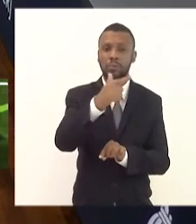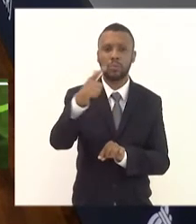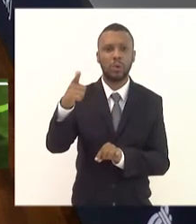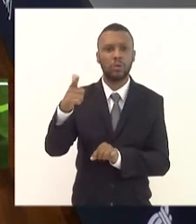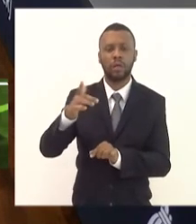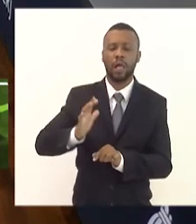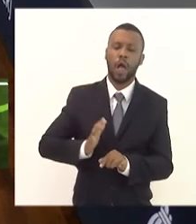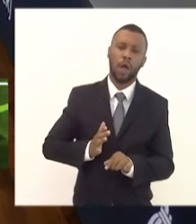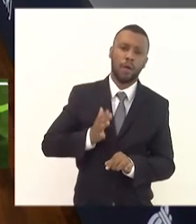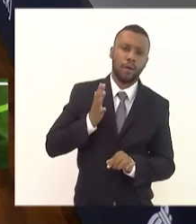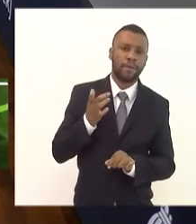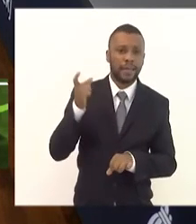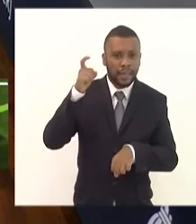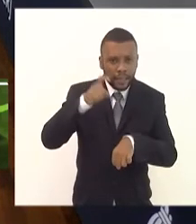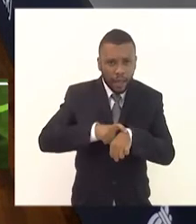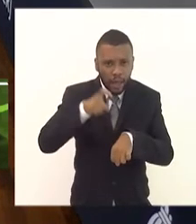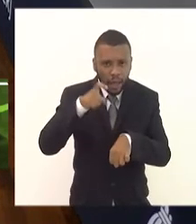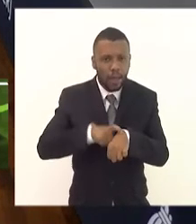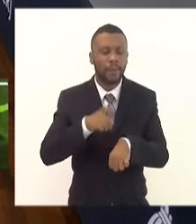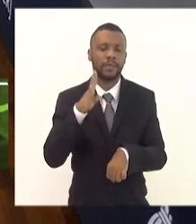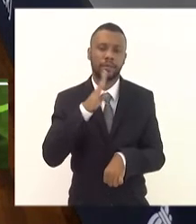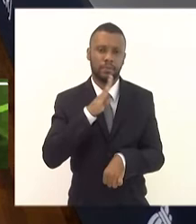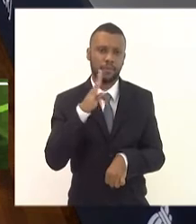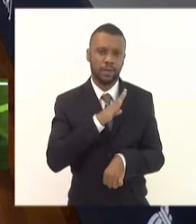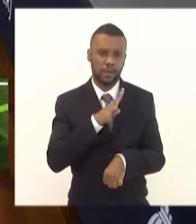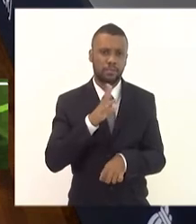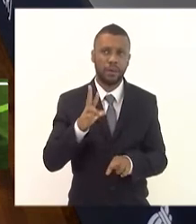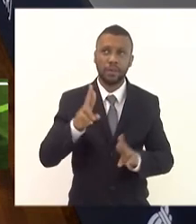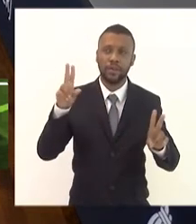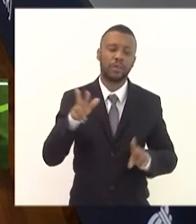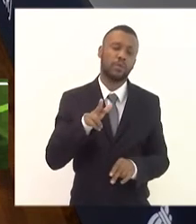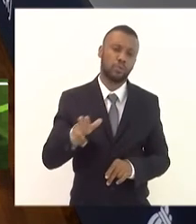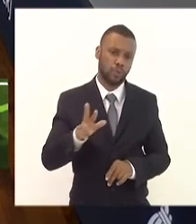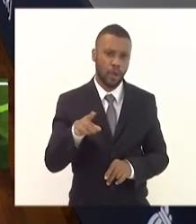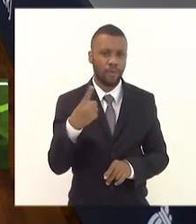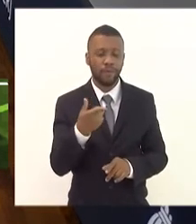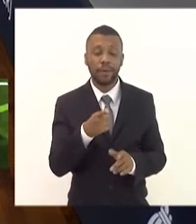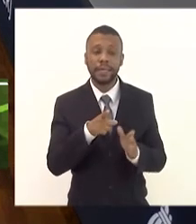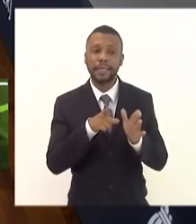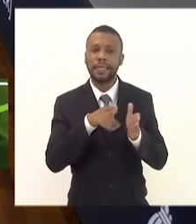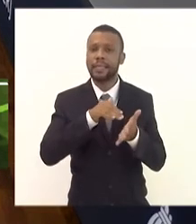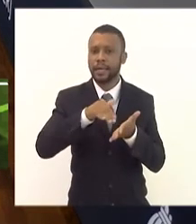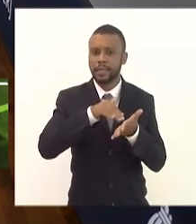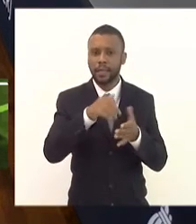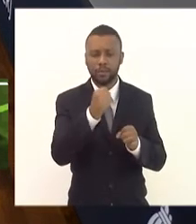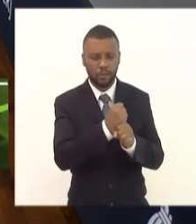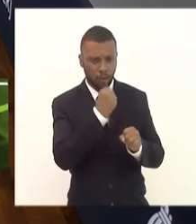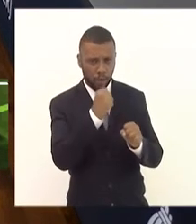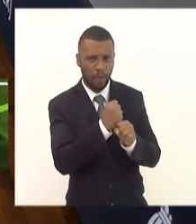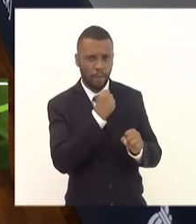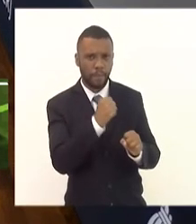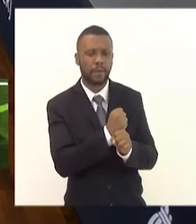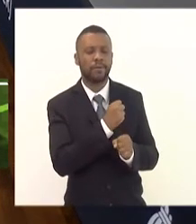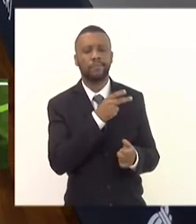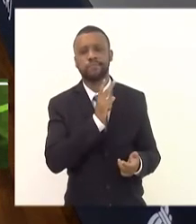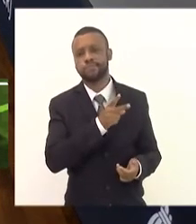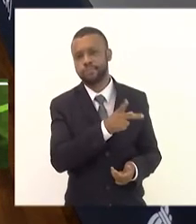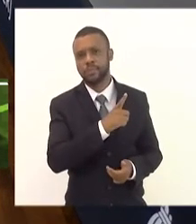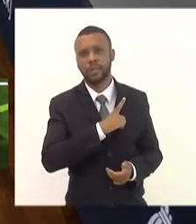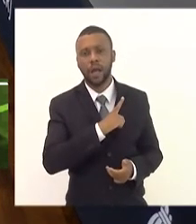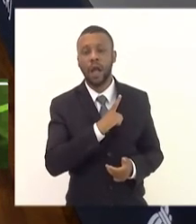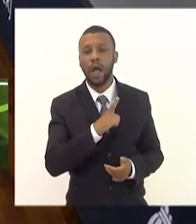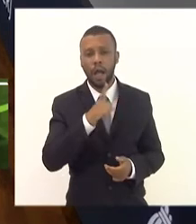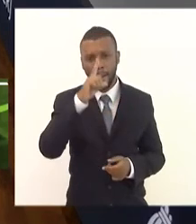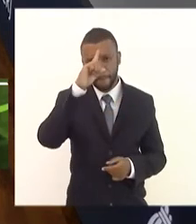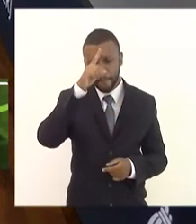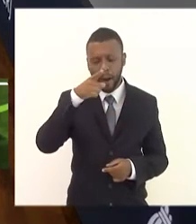que na época da emergência não pode ser diferente, eu já fui secretário de obra, fazia o mesmo. Né? Até a ordem de boca a gente dava